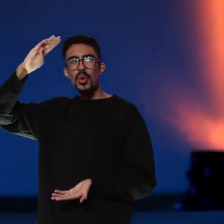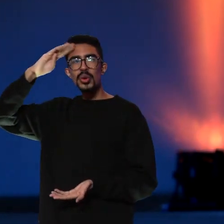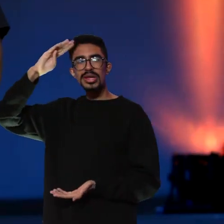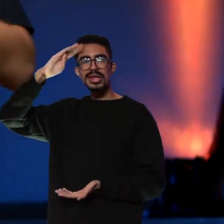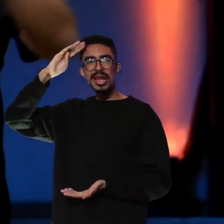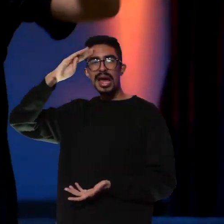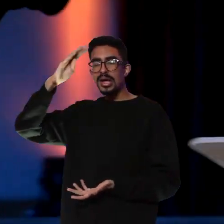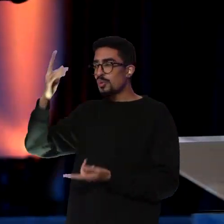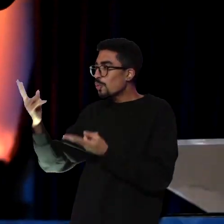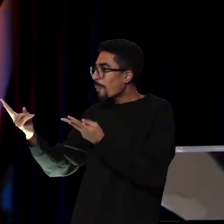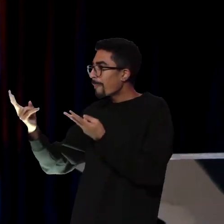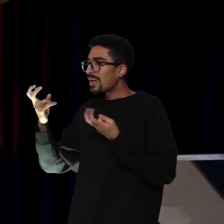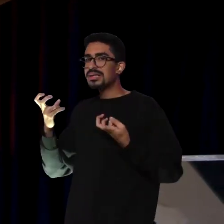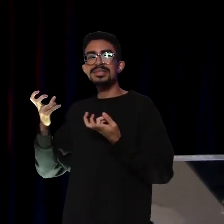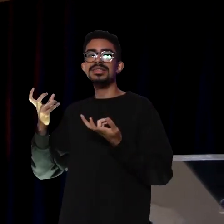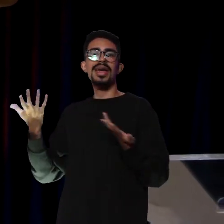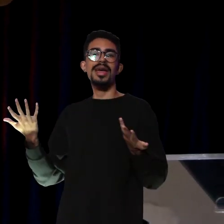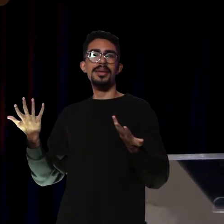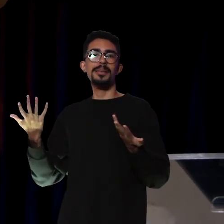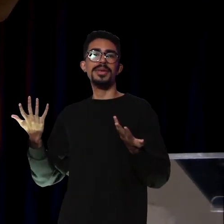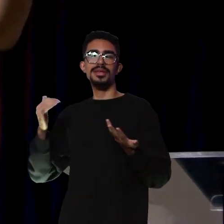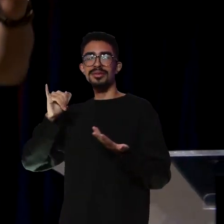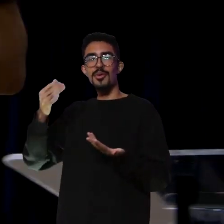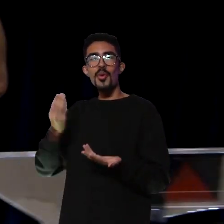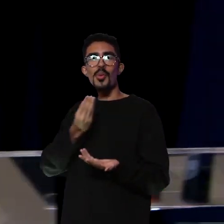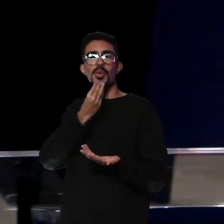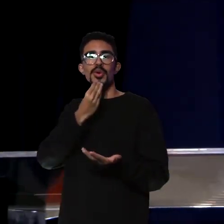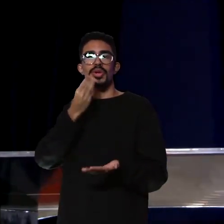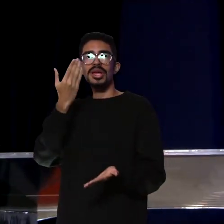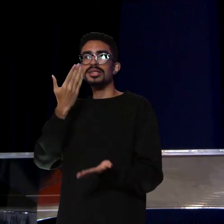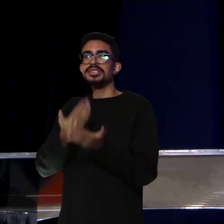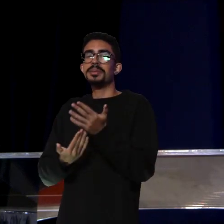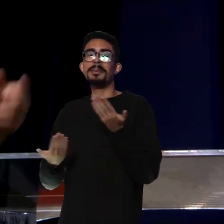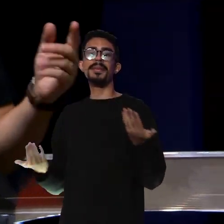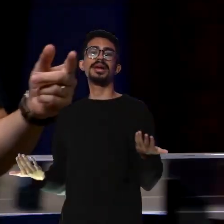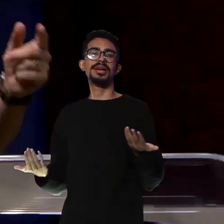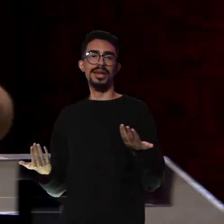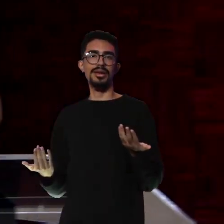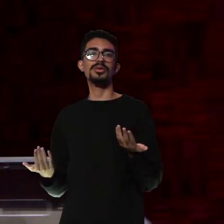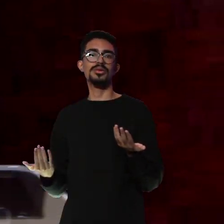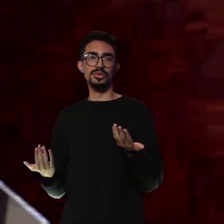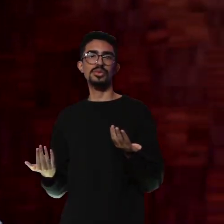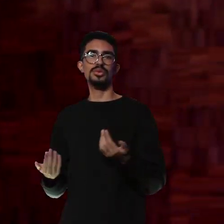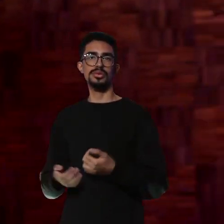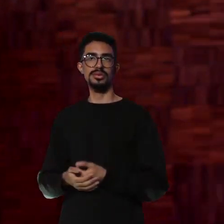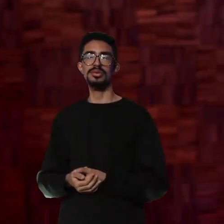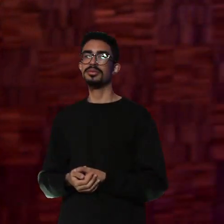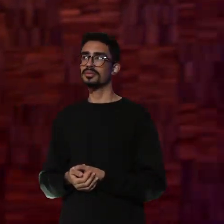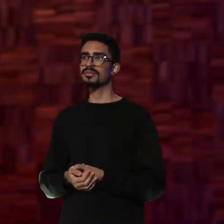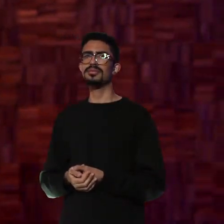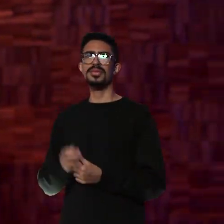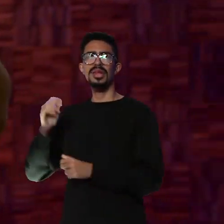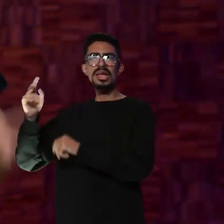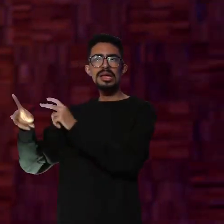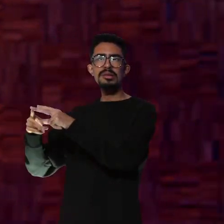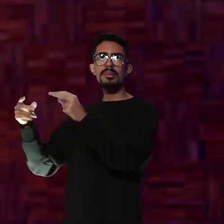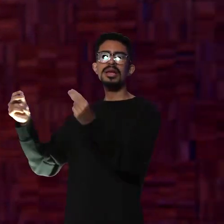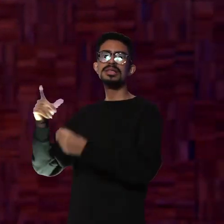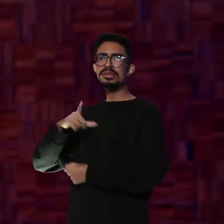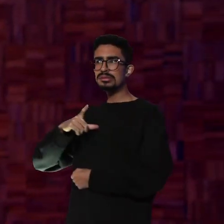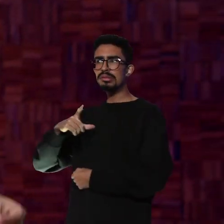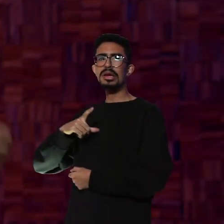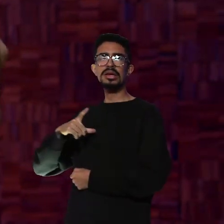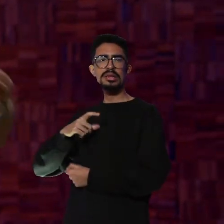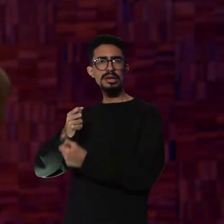está perdendo essa janela de oportunidade que tem prazo de validade de ser alguém que vai conseguir riquezas e inclusive casar com a filha do